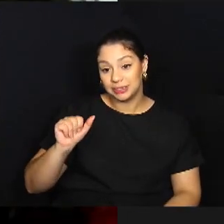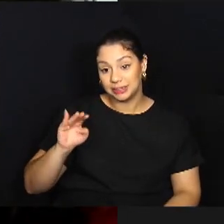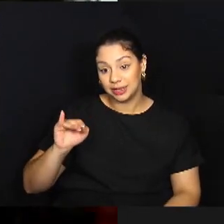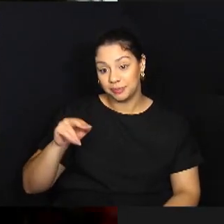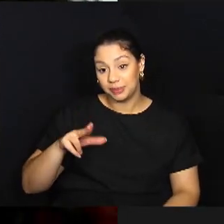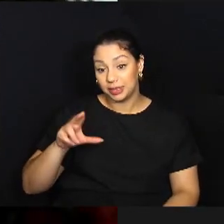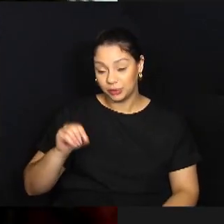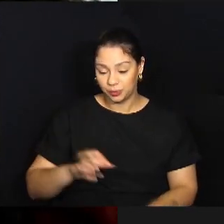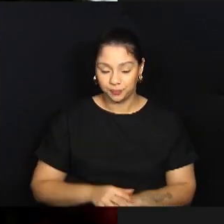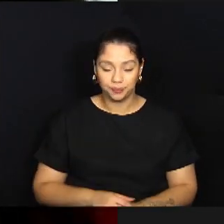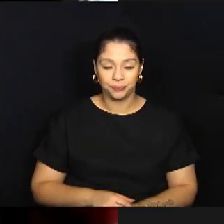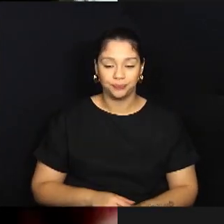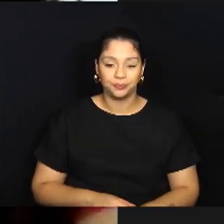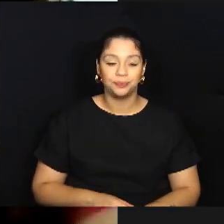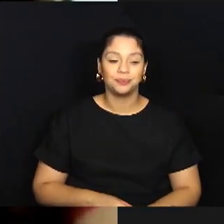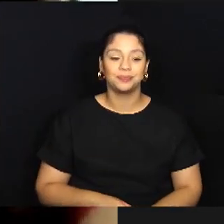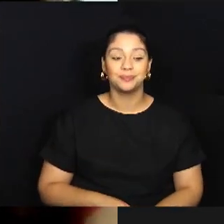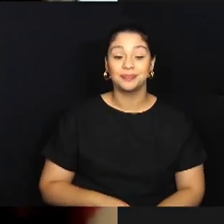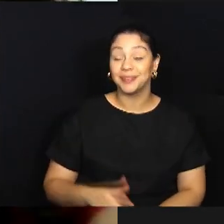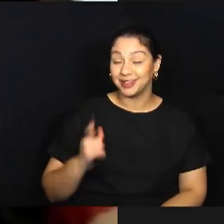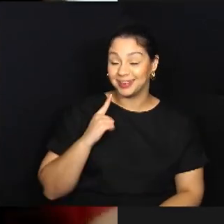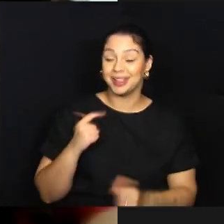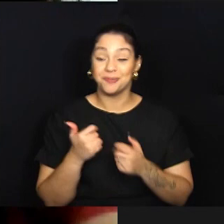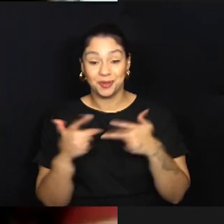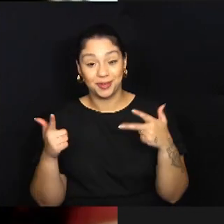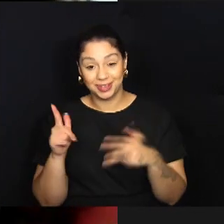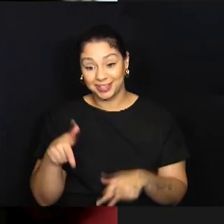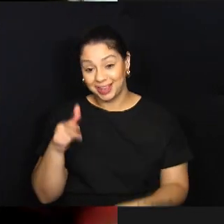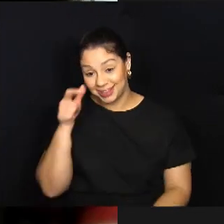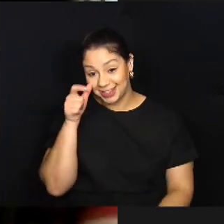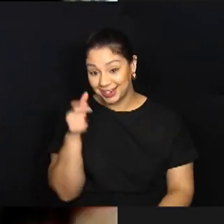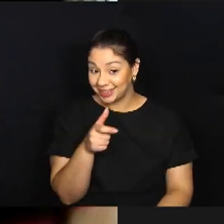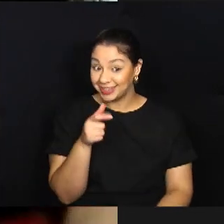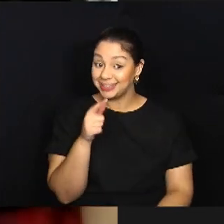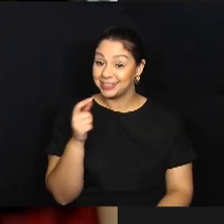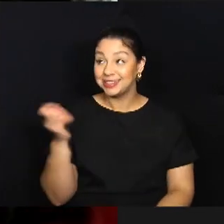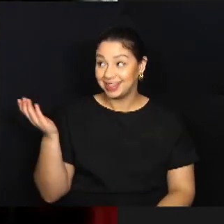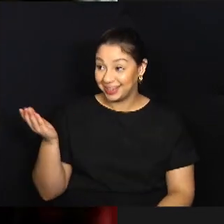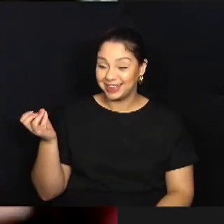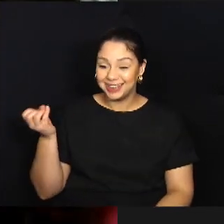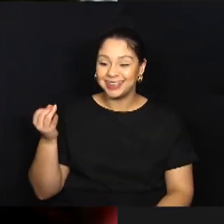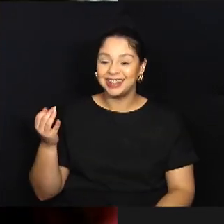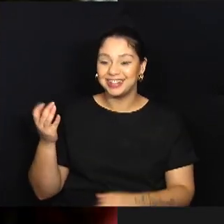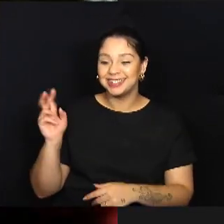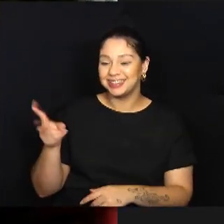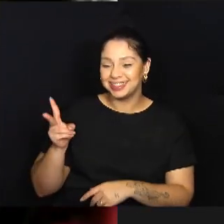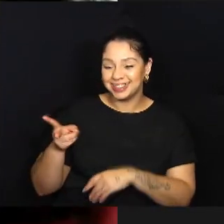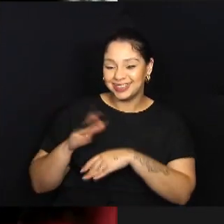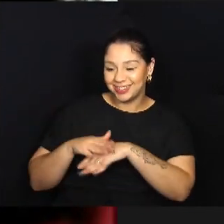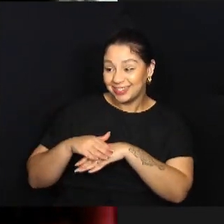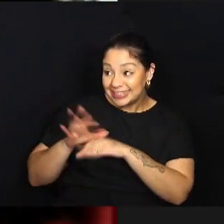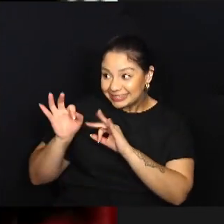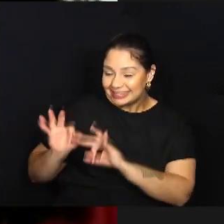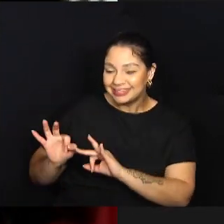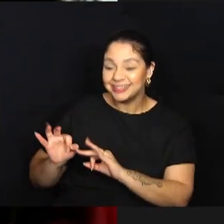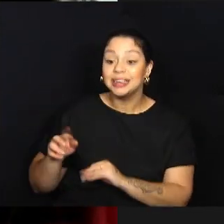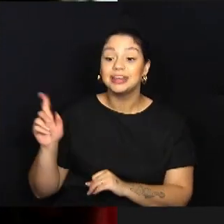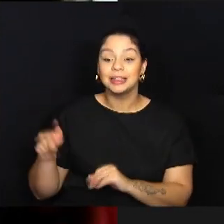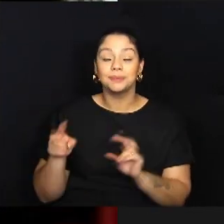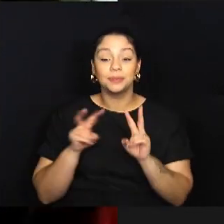tem uma parte importante que o Vanderlei faz muito bem, e eu deixei para ele, que é essa coisa da